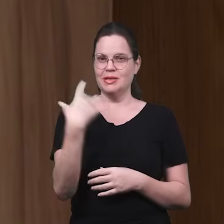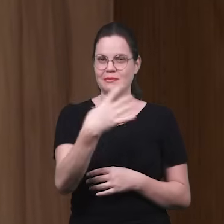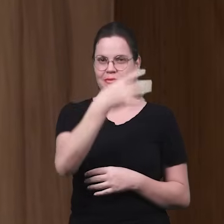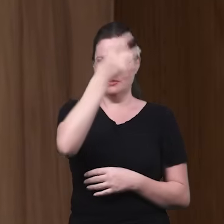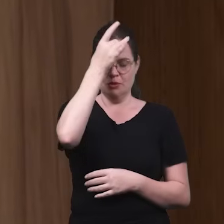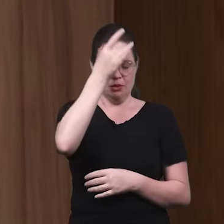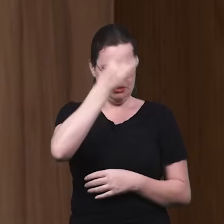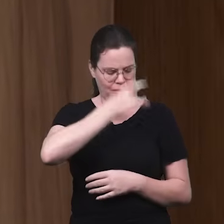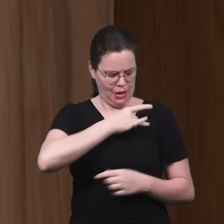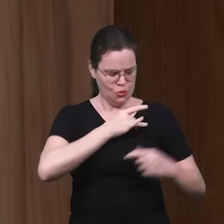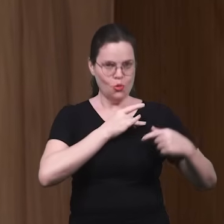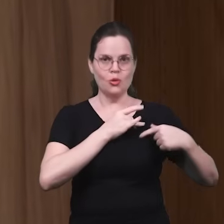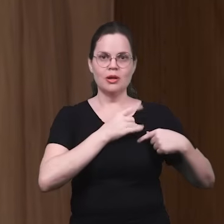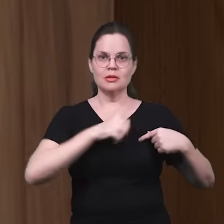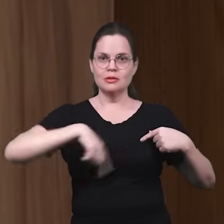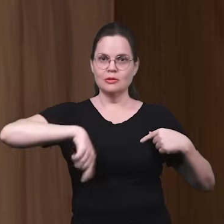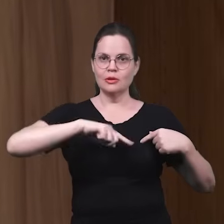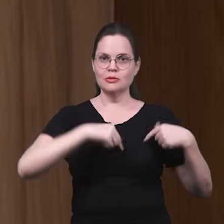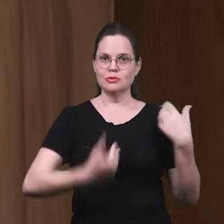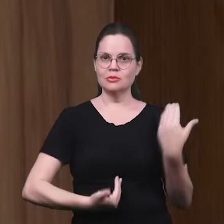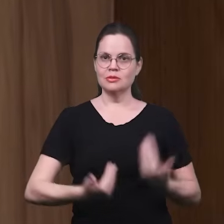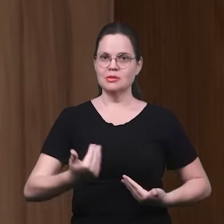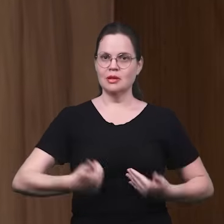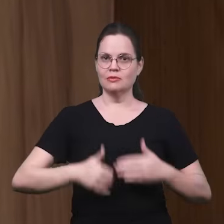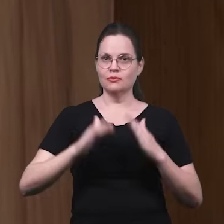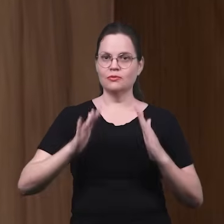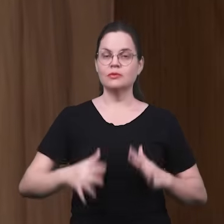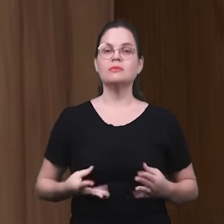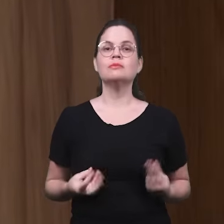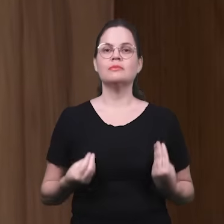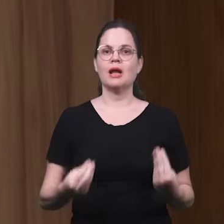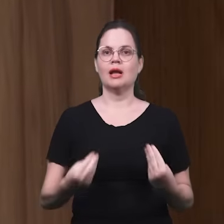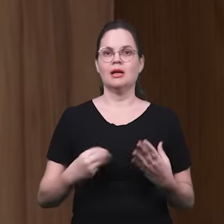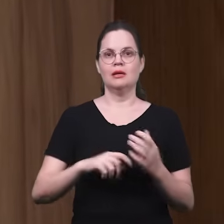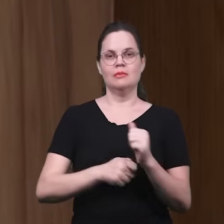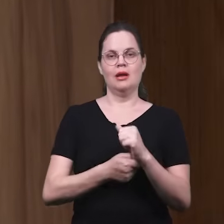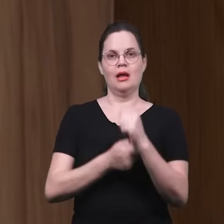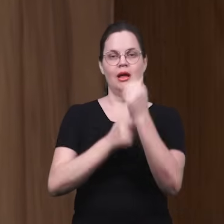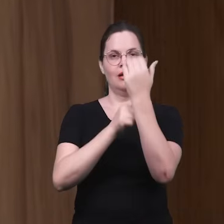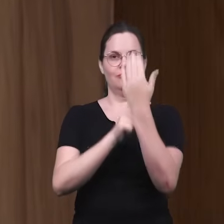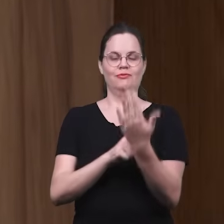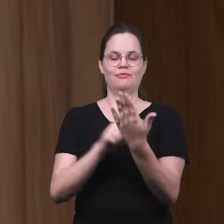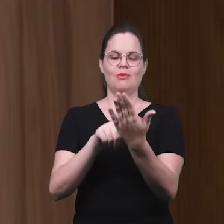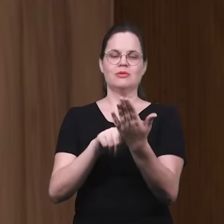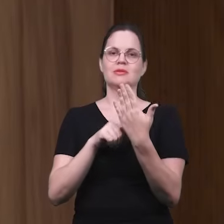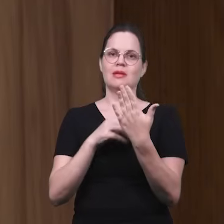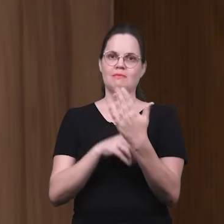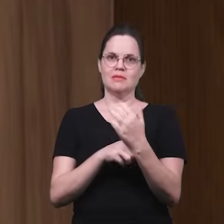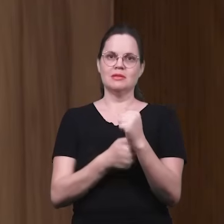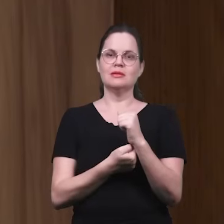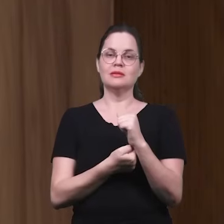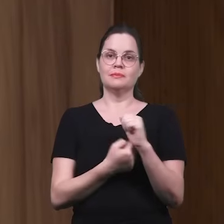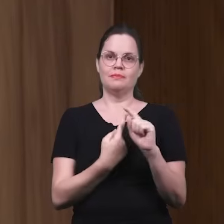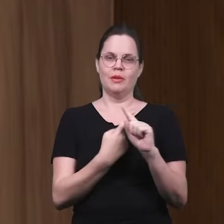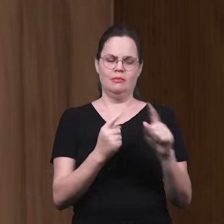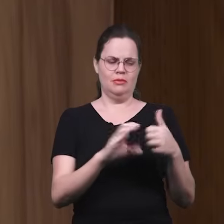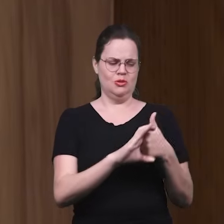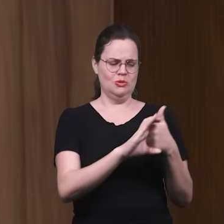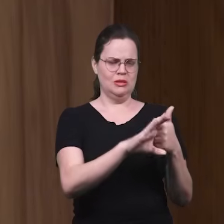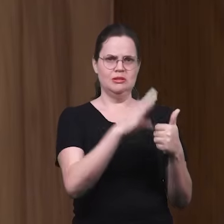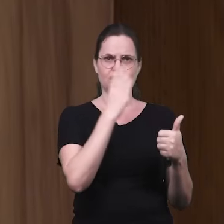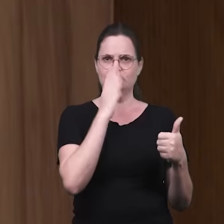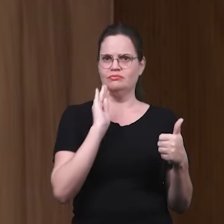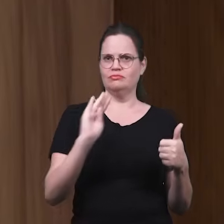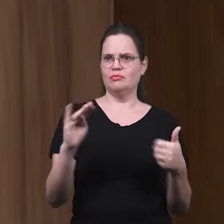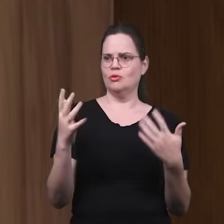para revelar o segredo, o mistério. Agora o cristianismo, ele se distanciou da palavra. Ele foi